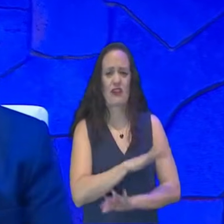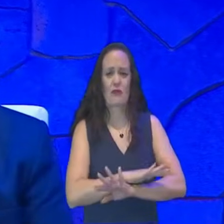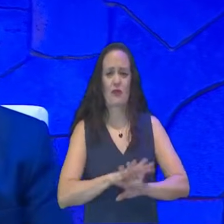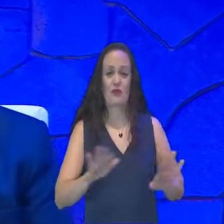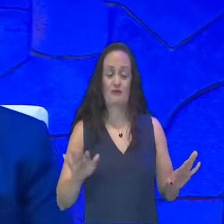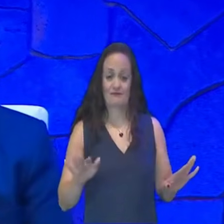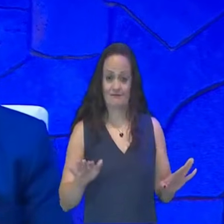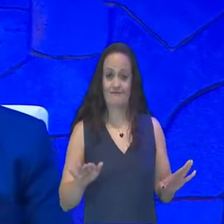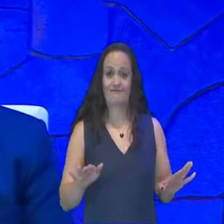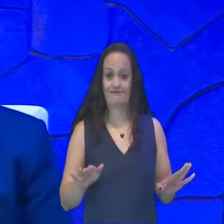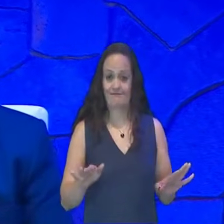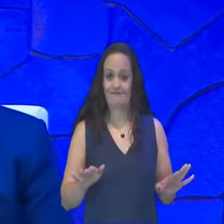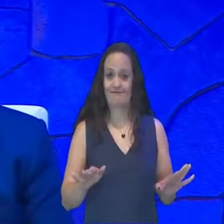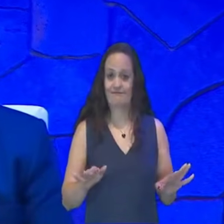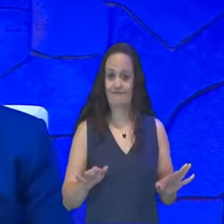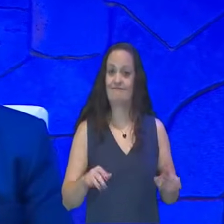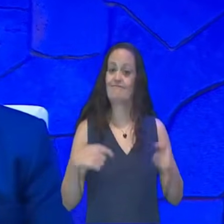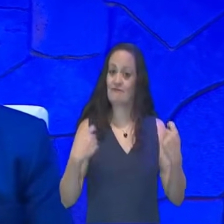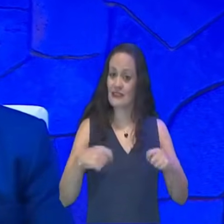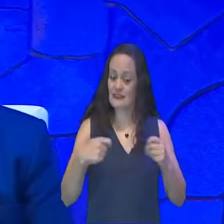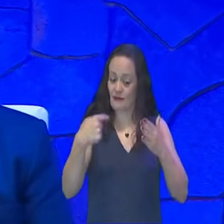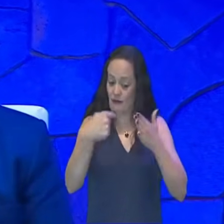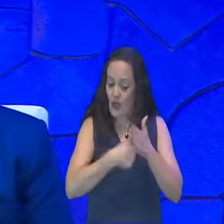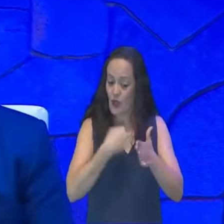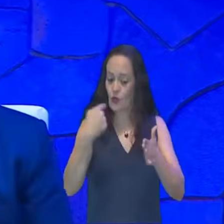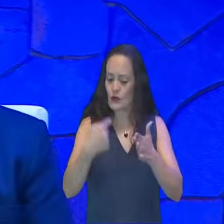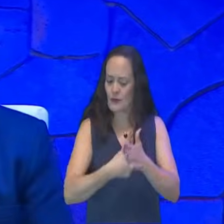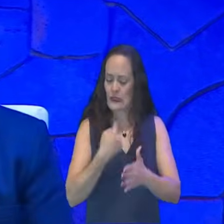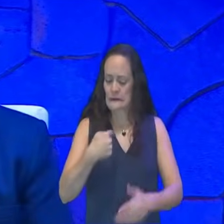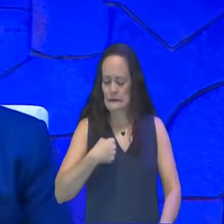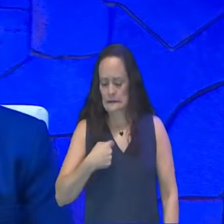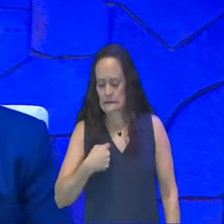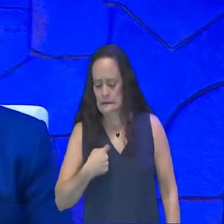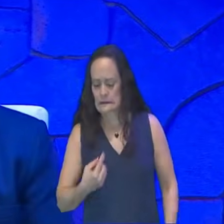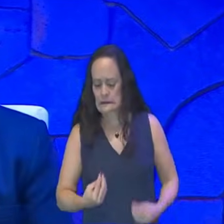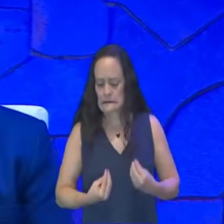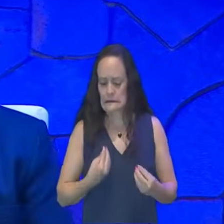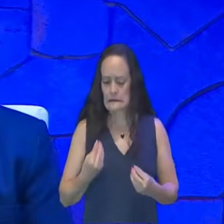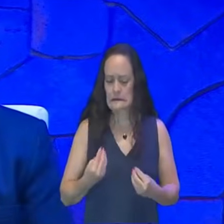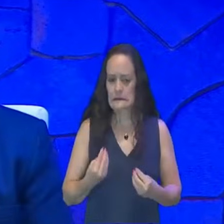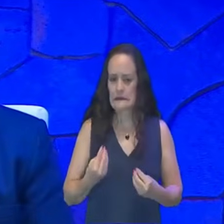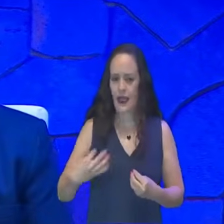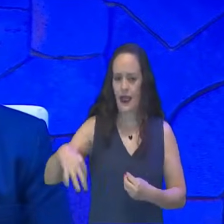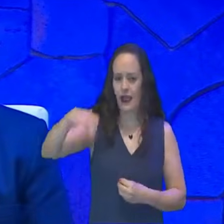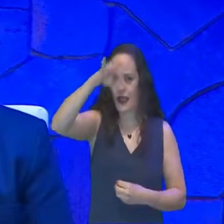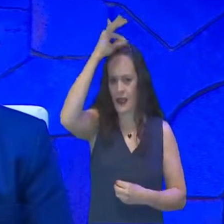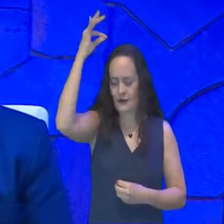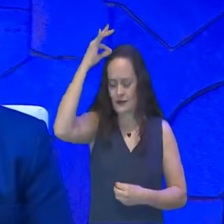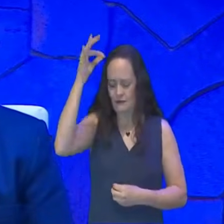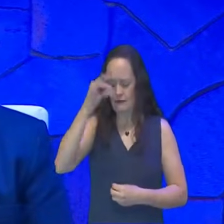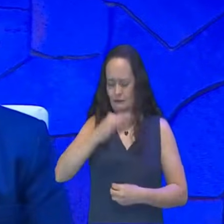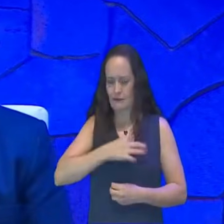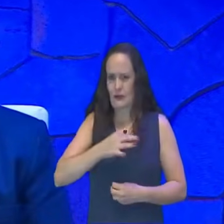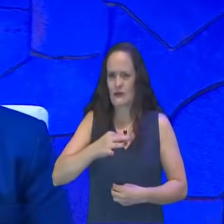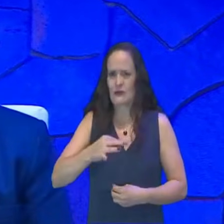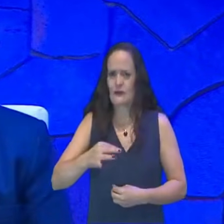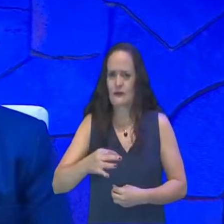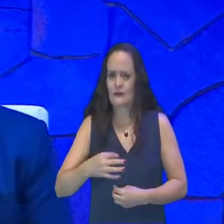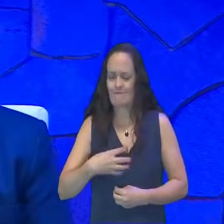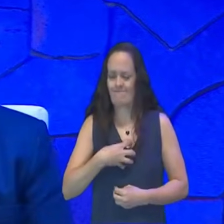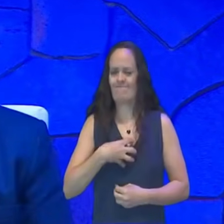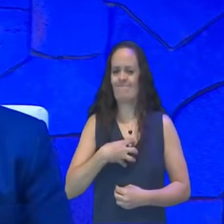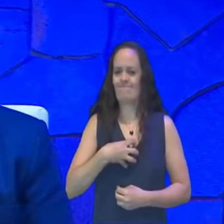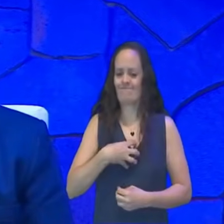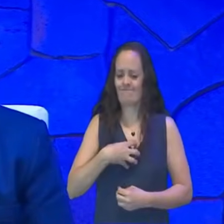É diante dessas perguntas que o Espírito Santo ele começa a intervir em nossas vidas, revelando nosso